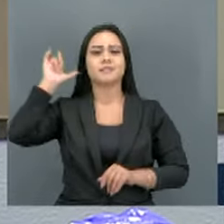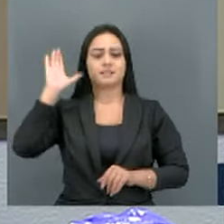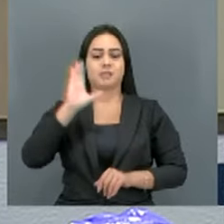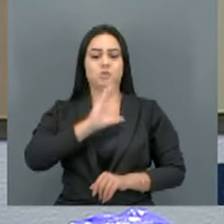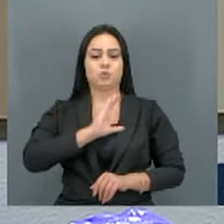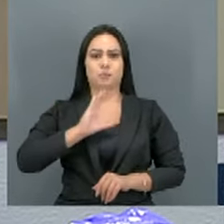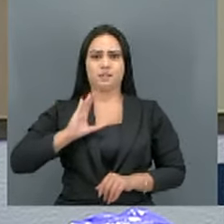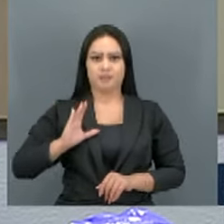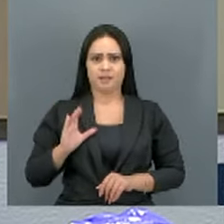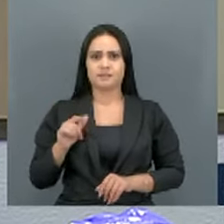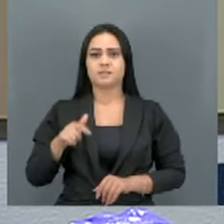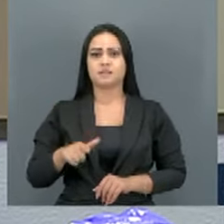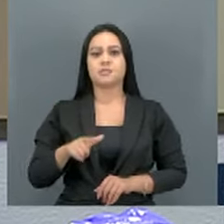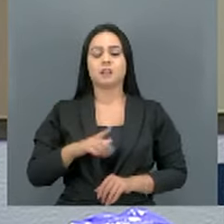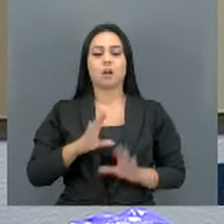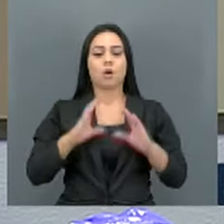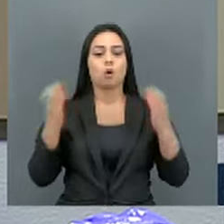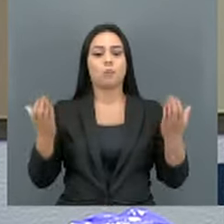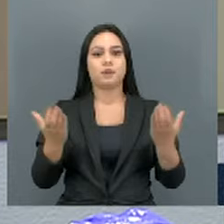indígenas.